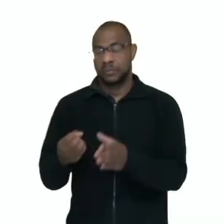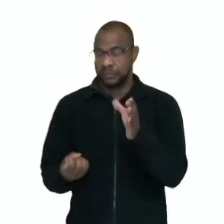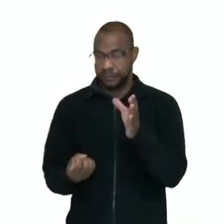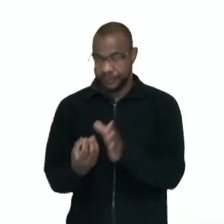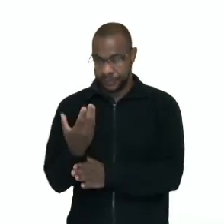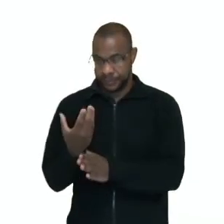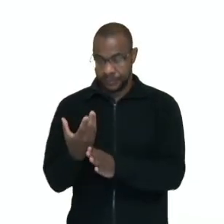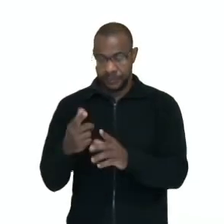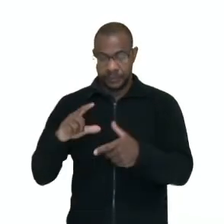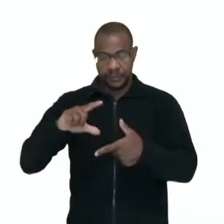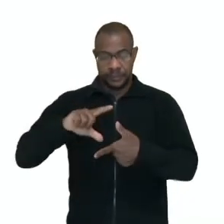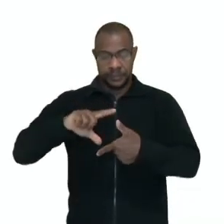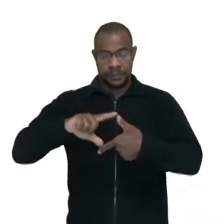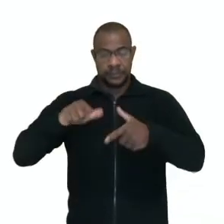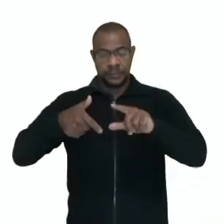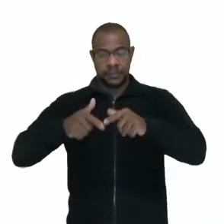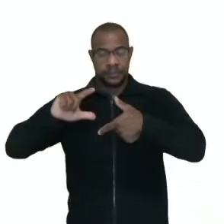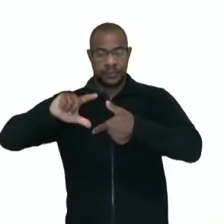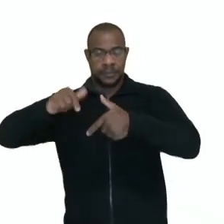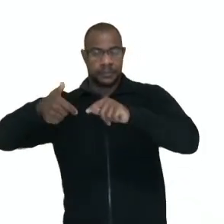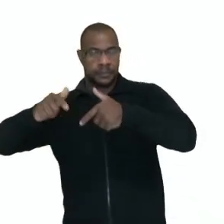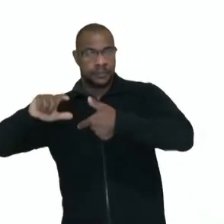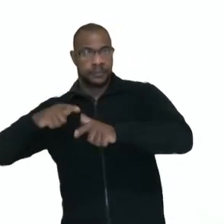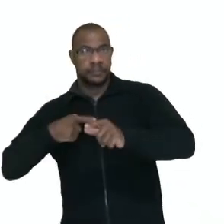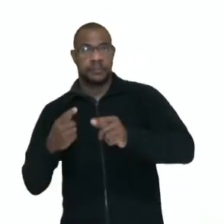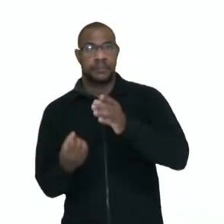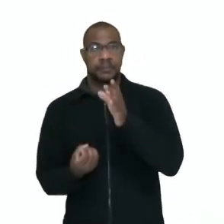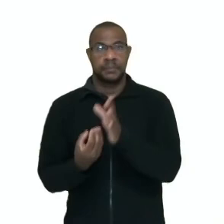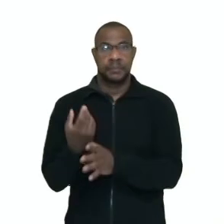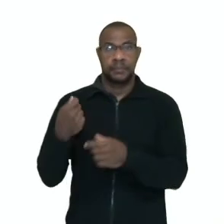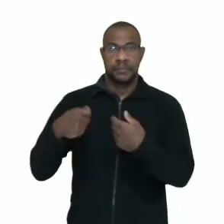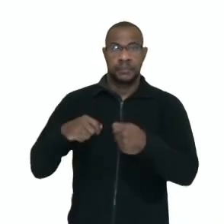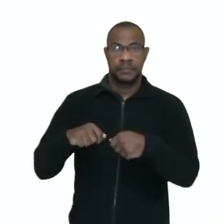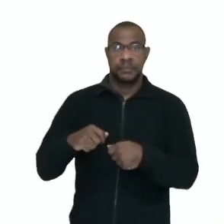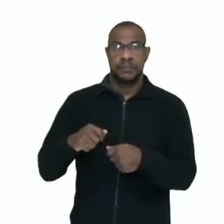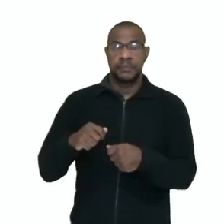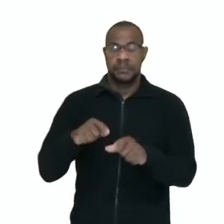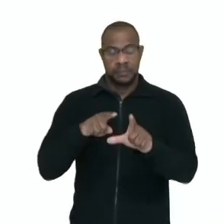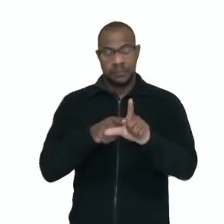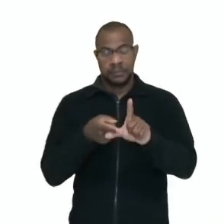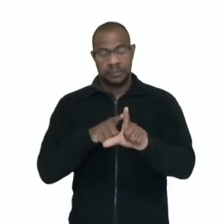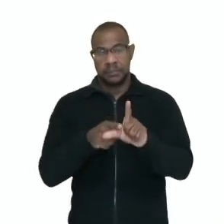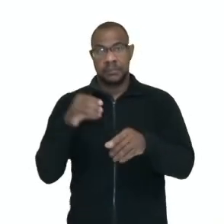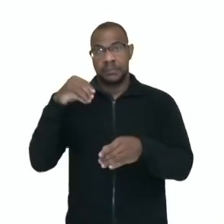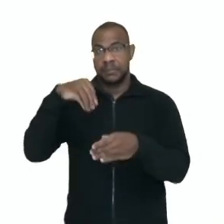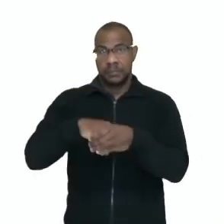mosaico, para que ele forme, é necessário que a medida do ângulo interno,